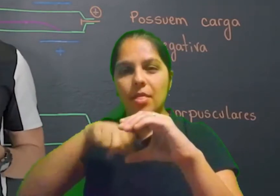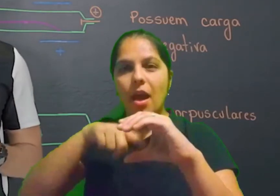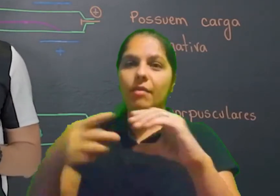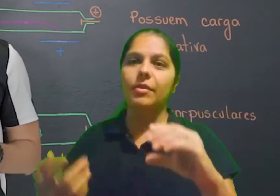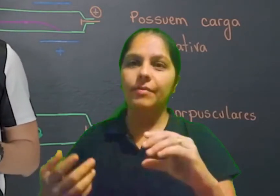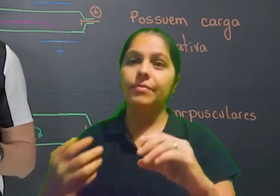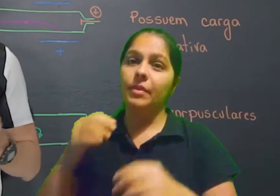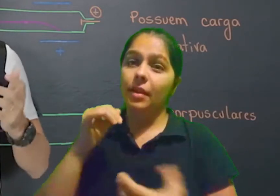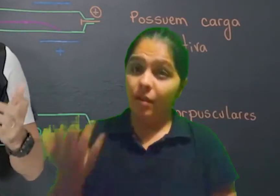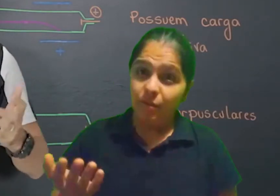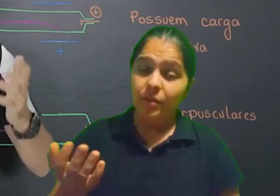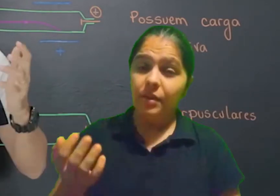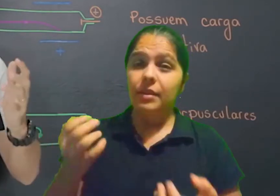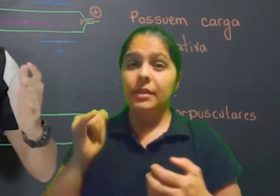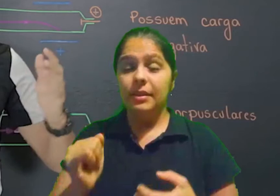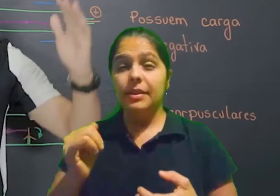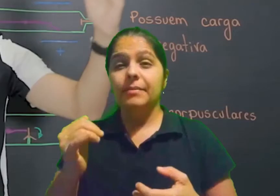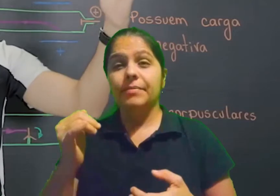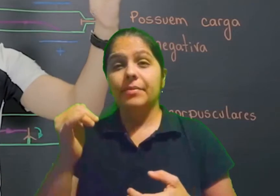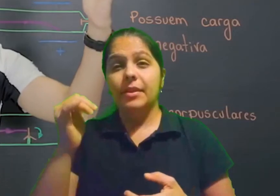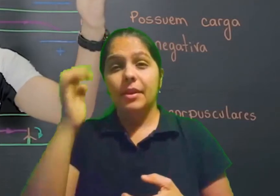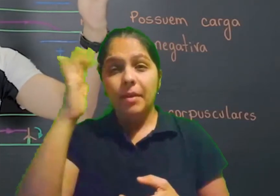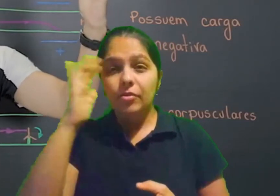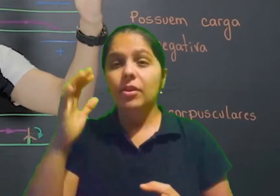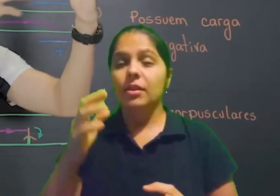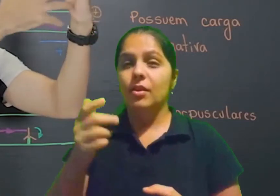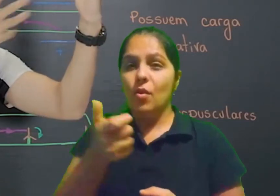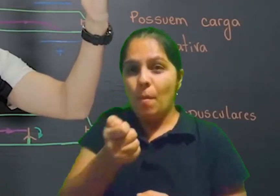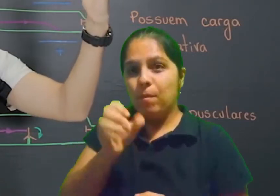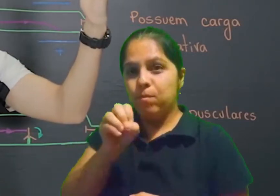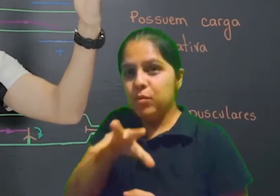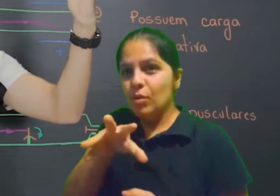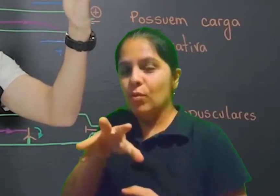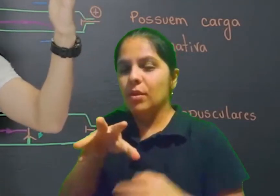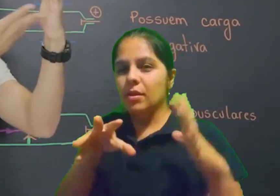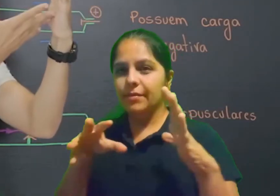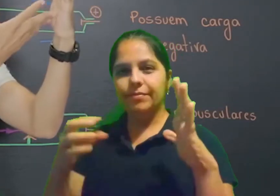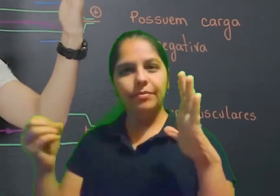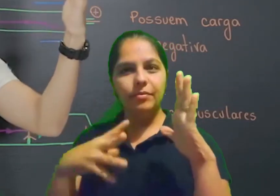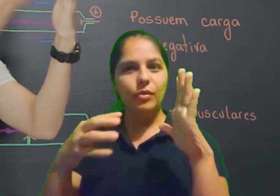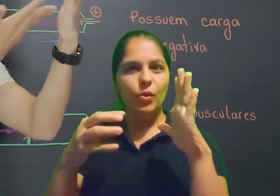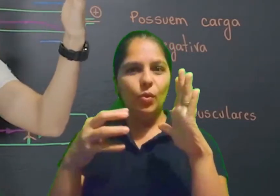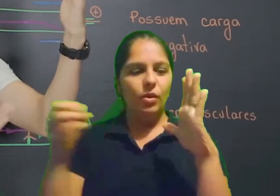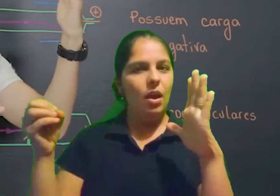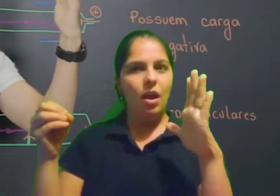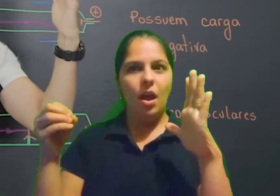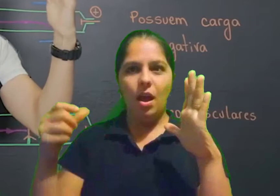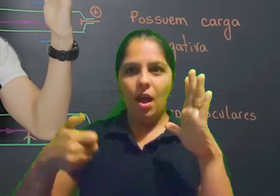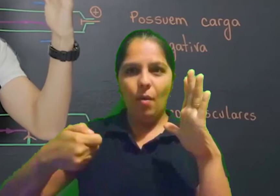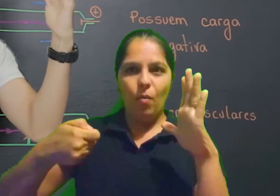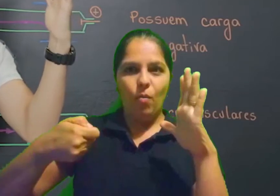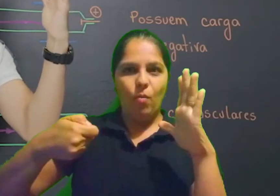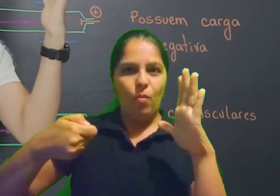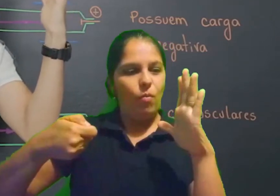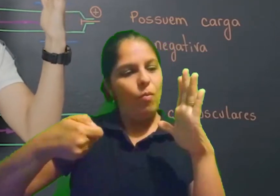uma luminosidade, imagine eu pegar uma lanterna e acender na direção da minha mão. Essa lanterna, a luz vai bater na minha mão, mas